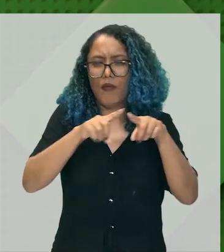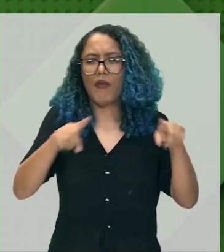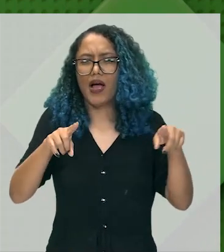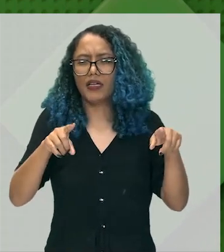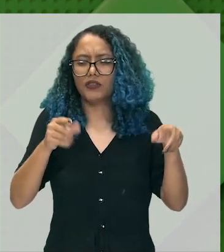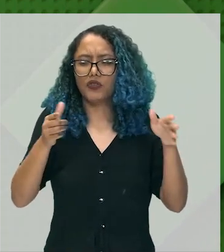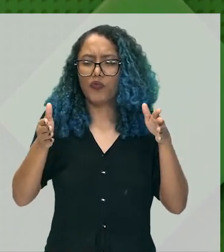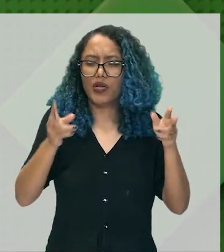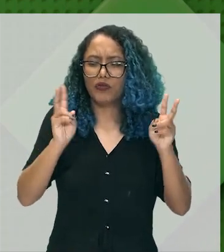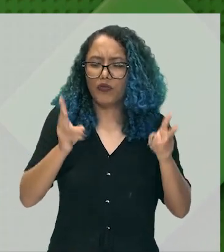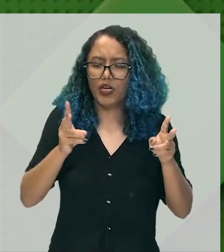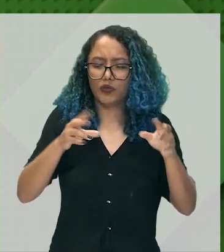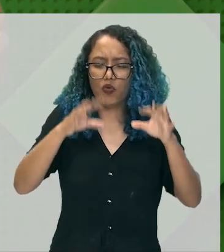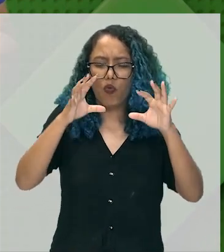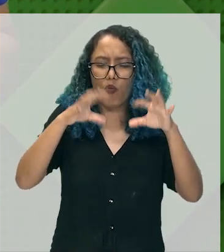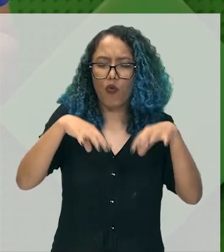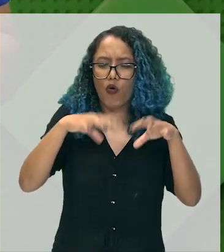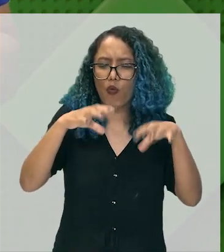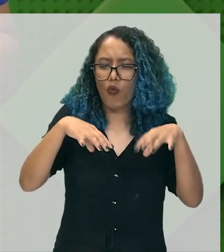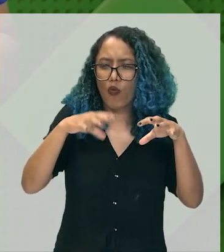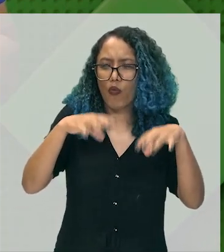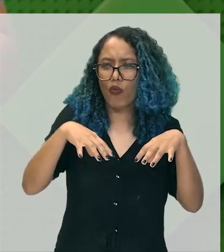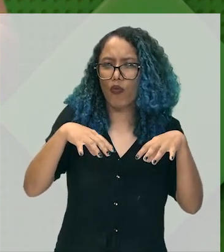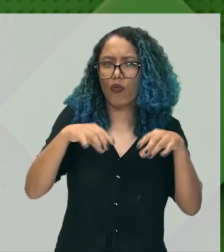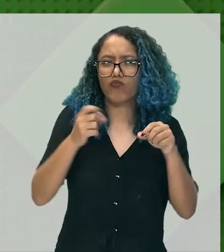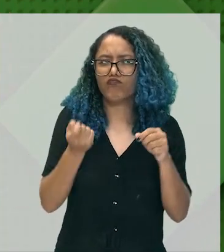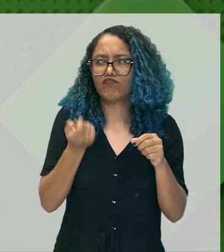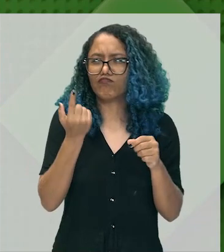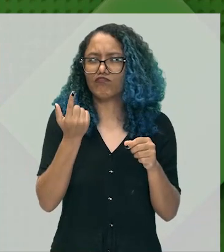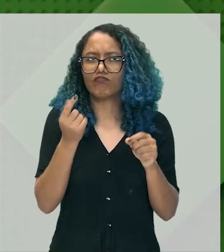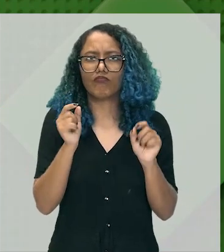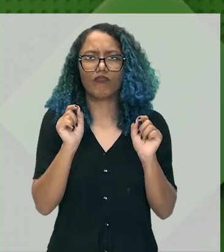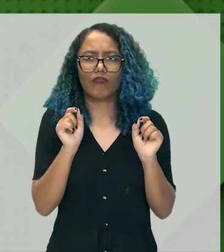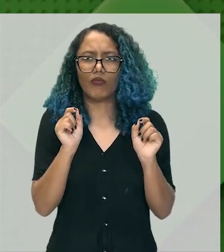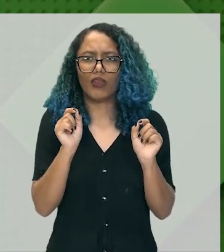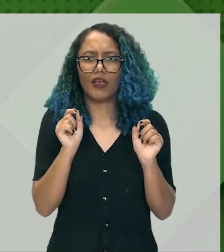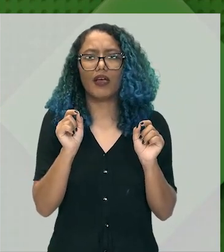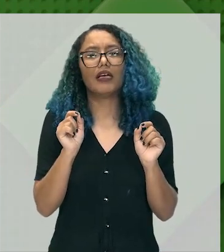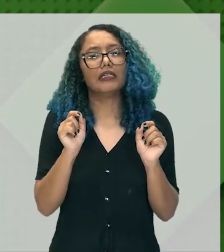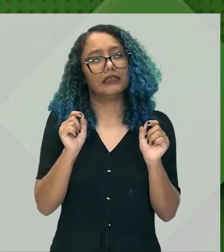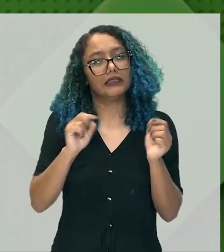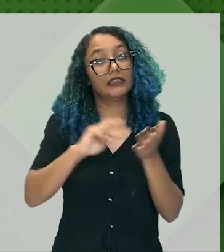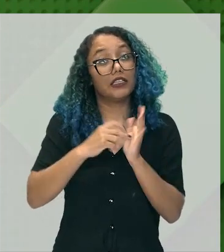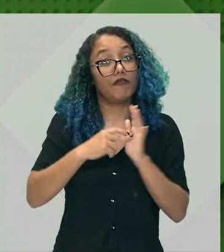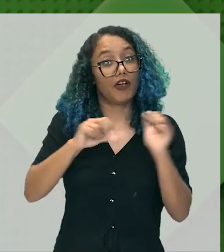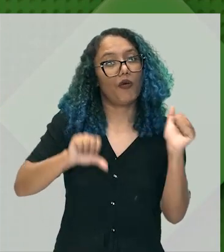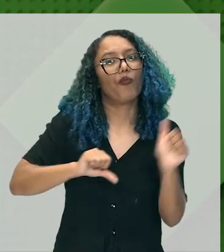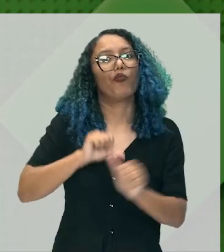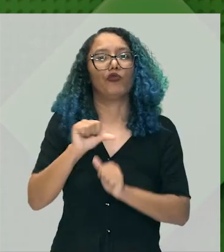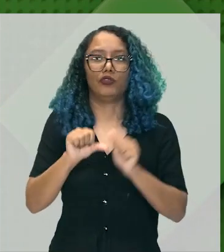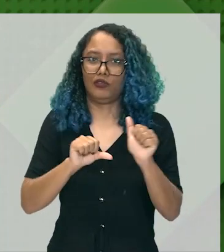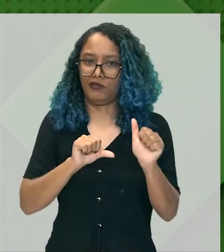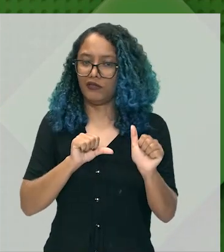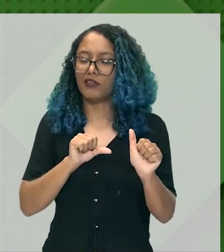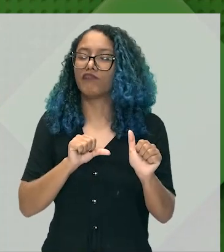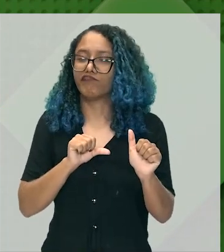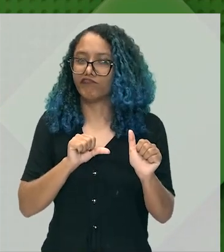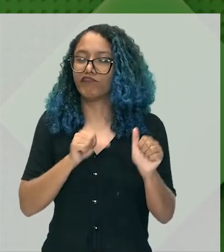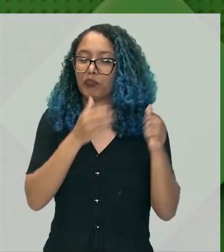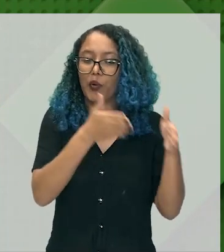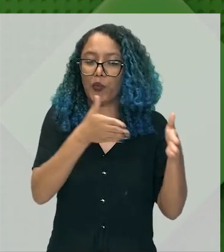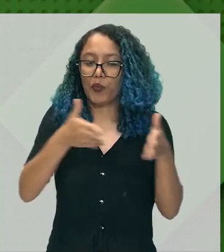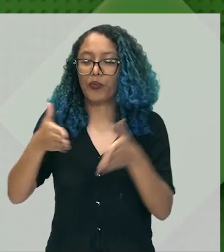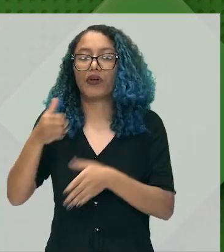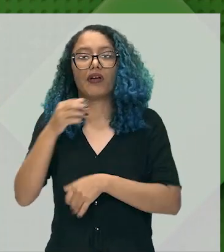ele não está chovendo a quantidade que era o normal, isso já pode significar uma alteração do ciclo